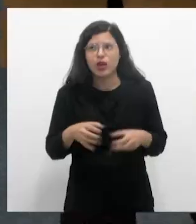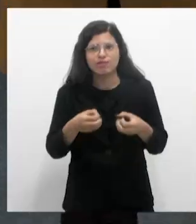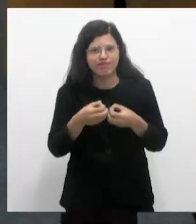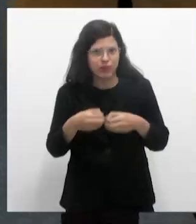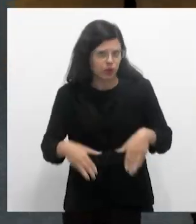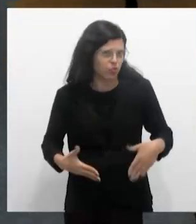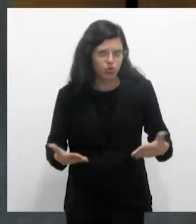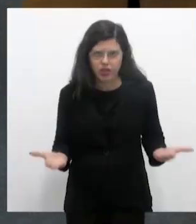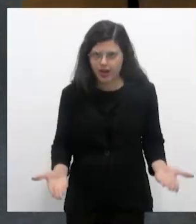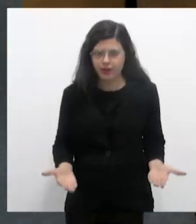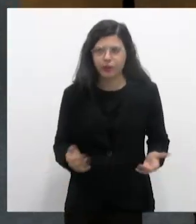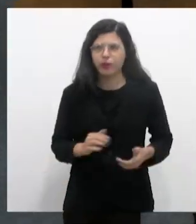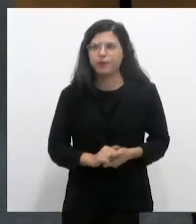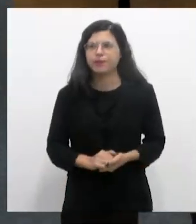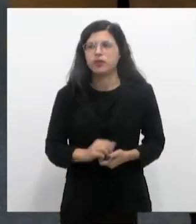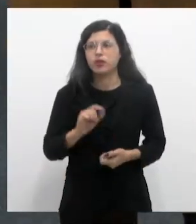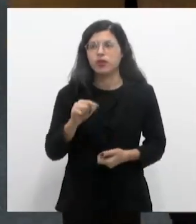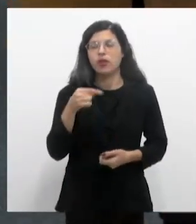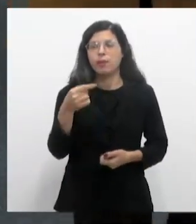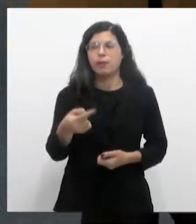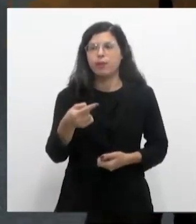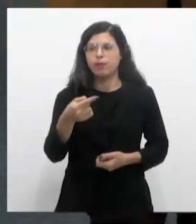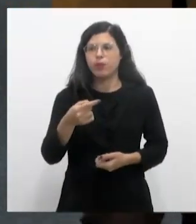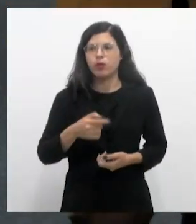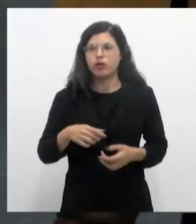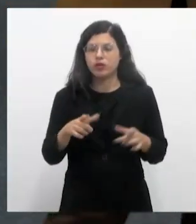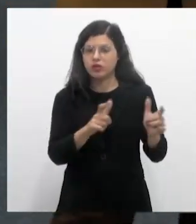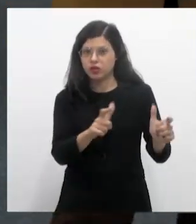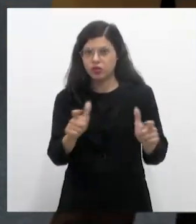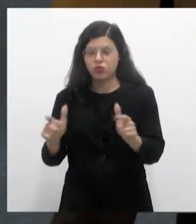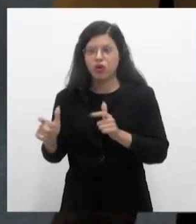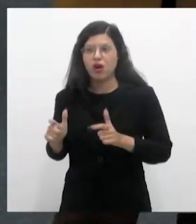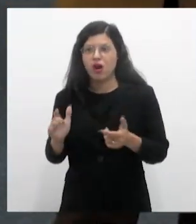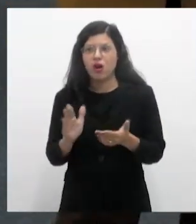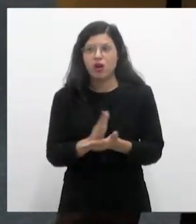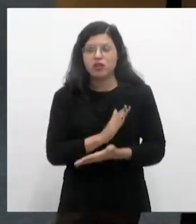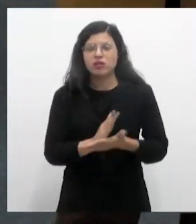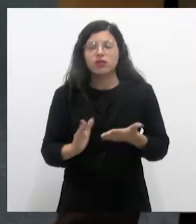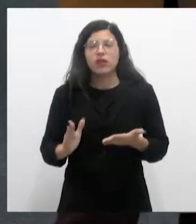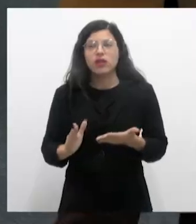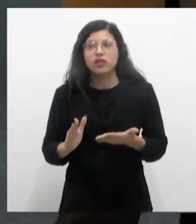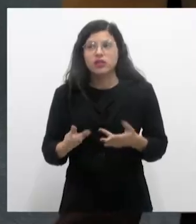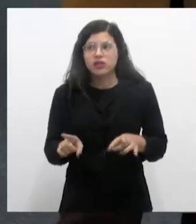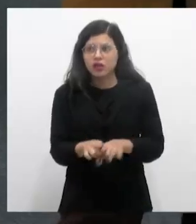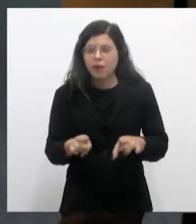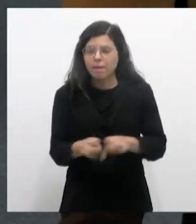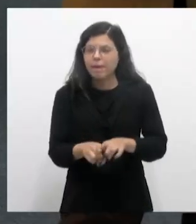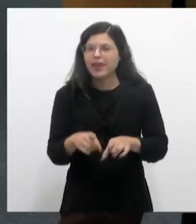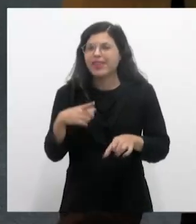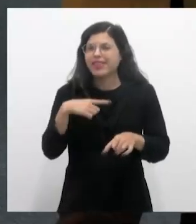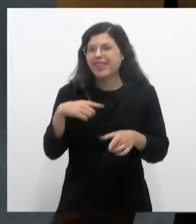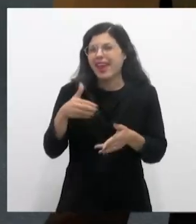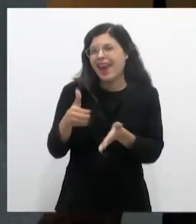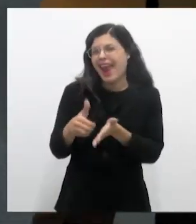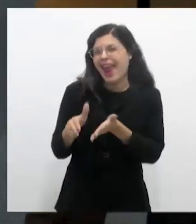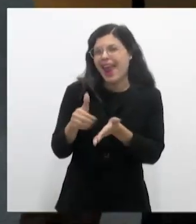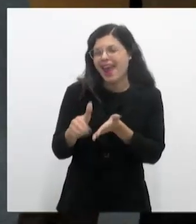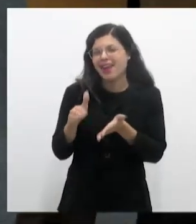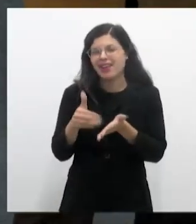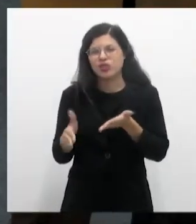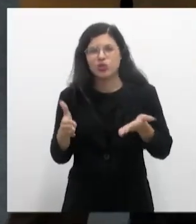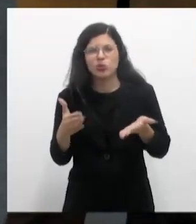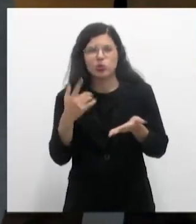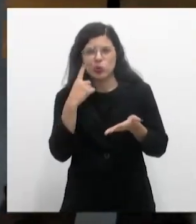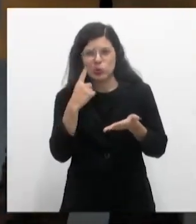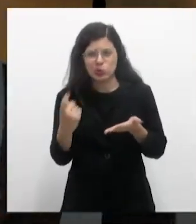exposto diretamente. Depois, nesses locais, muitas vezes se deixam recipientes, restos contaminados. Isso